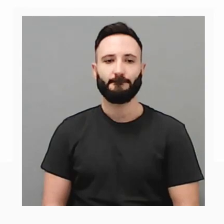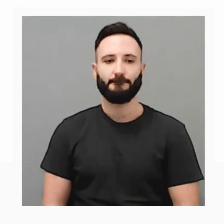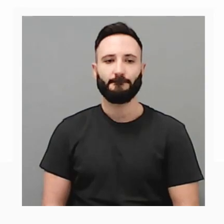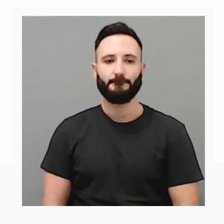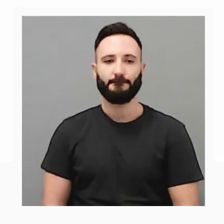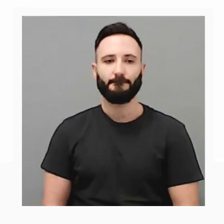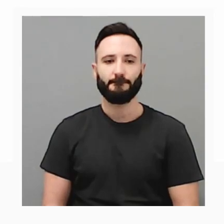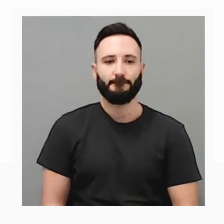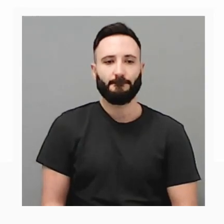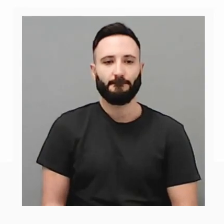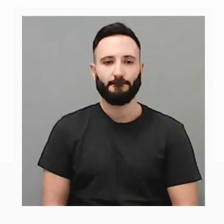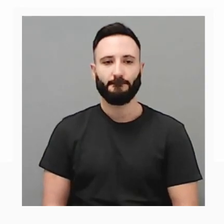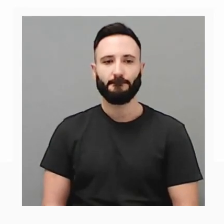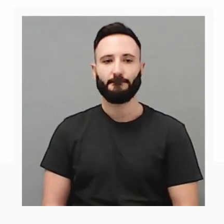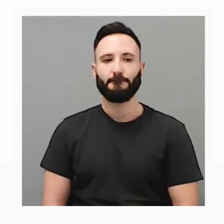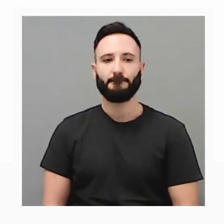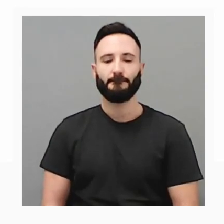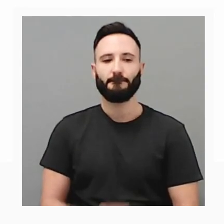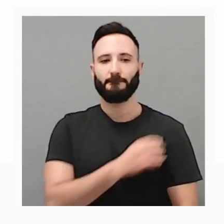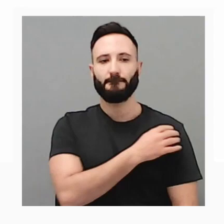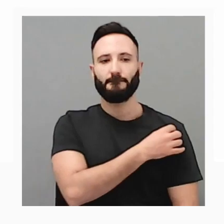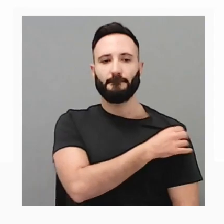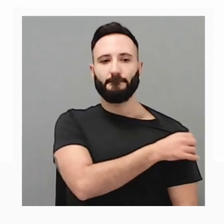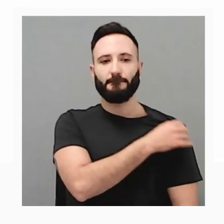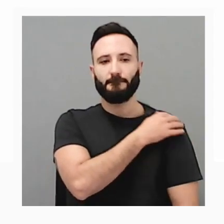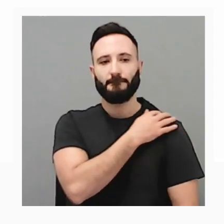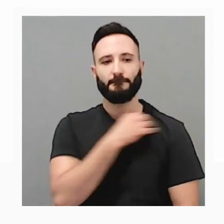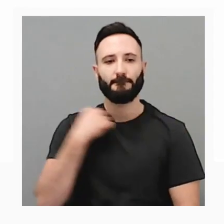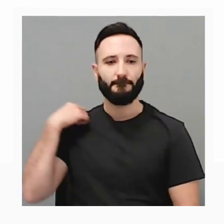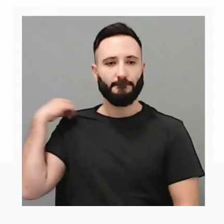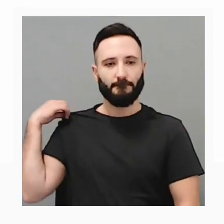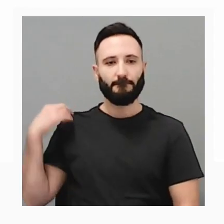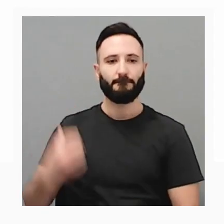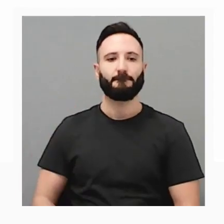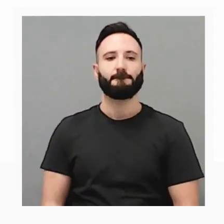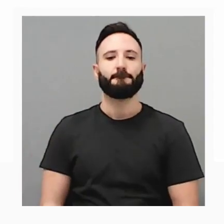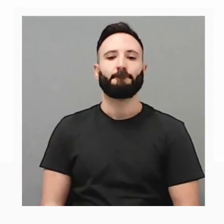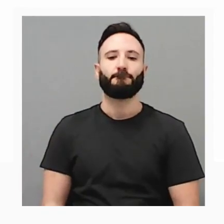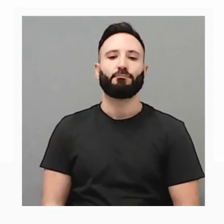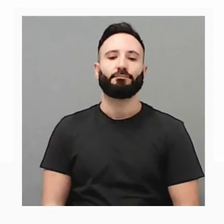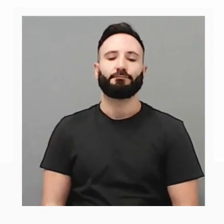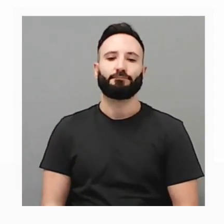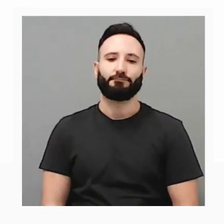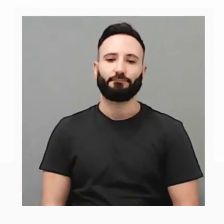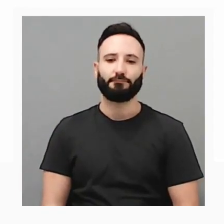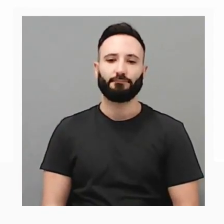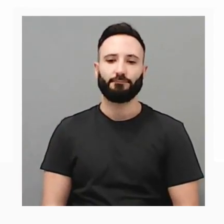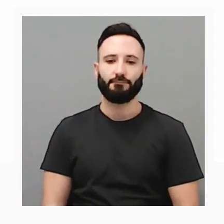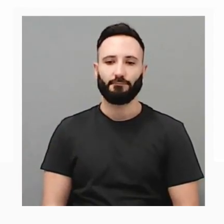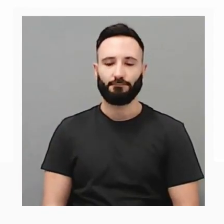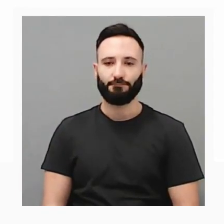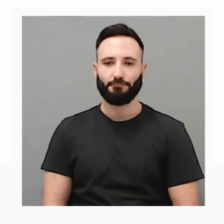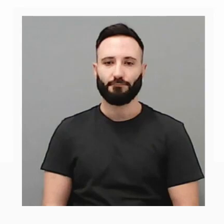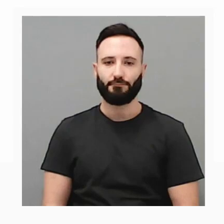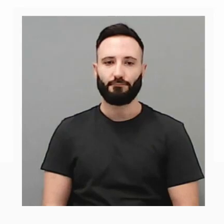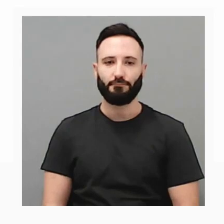derivadas do sangue dos doentes, para identificar o que é que os distingue, ou o que é que distingue um doente de uma pessoa normal, ou, por exemplo, doentes